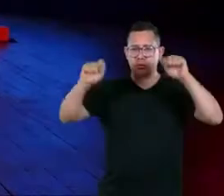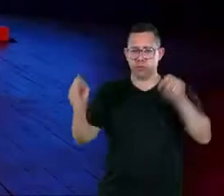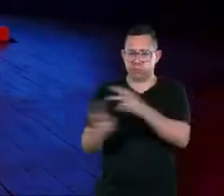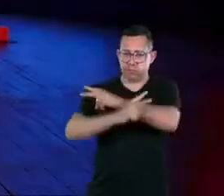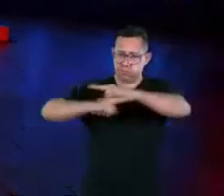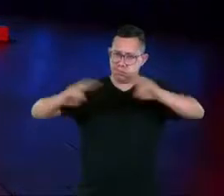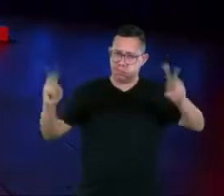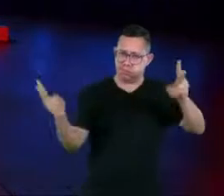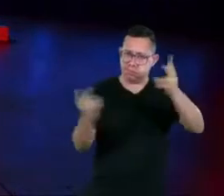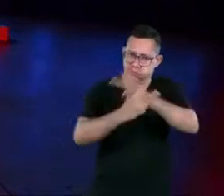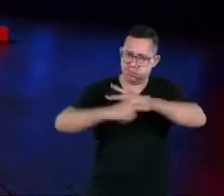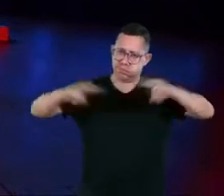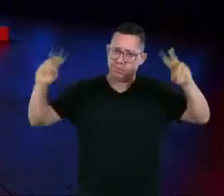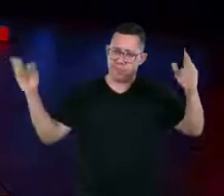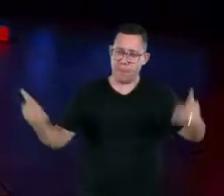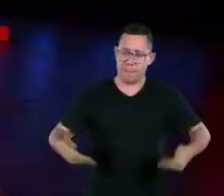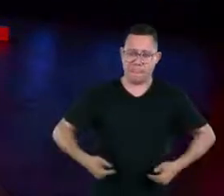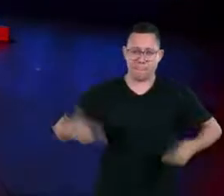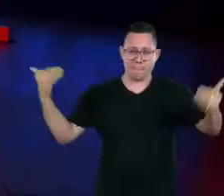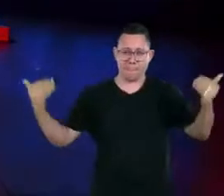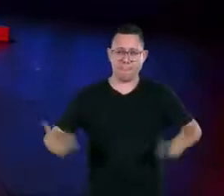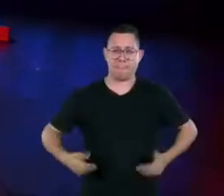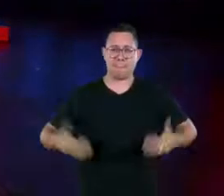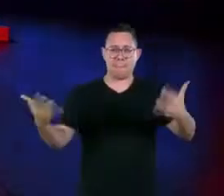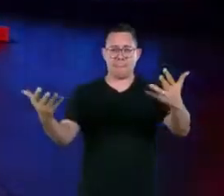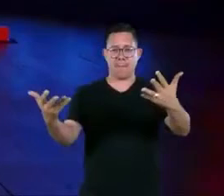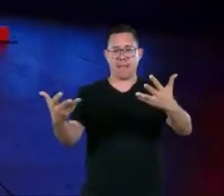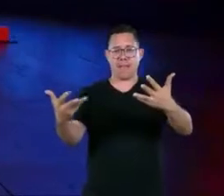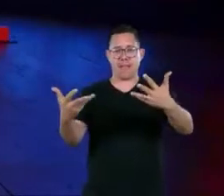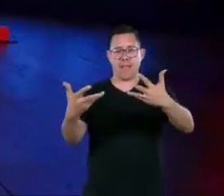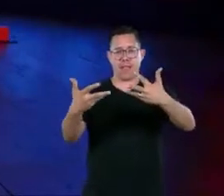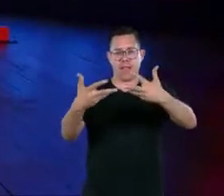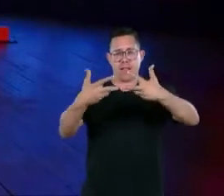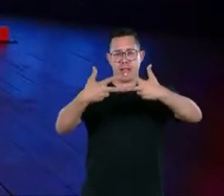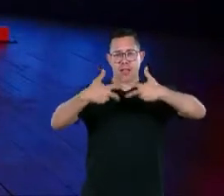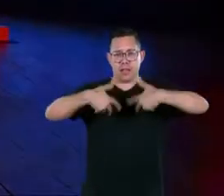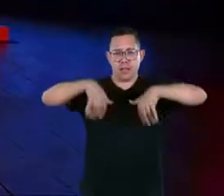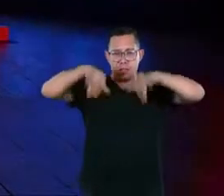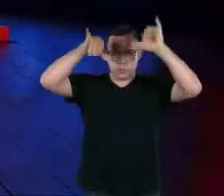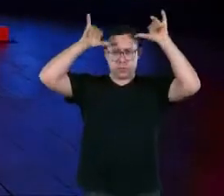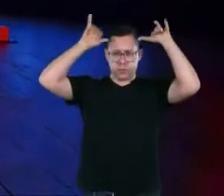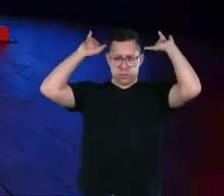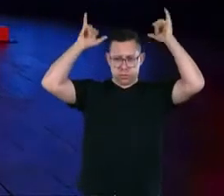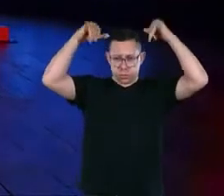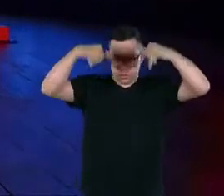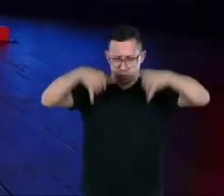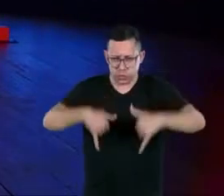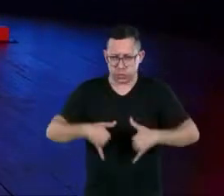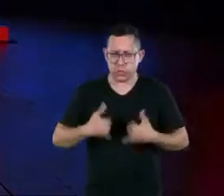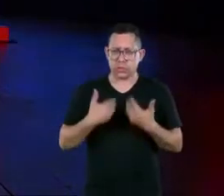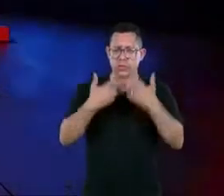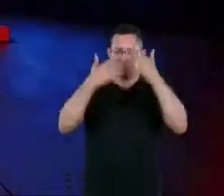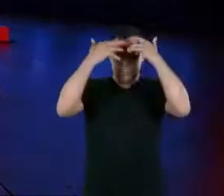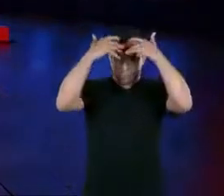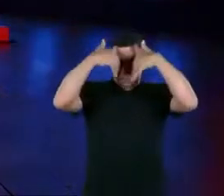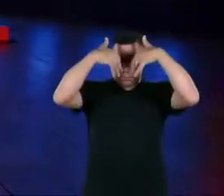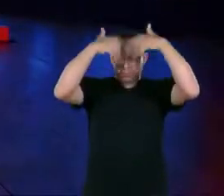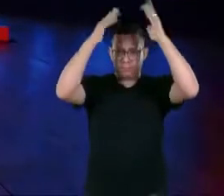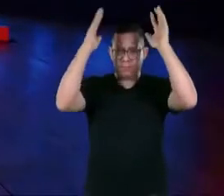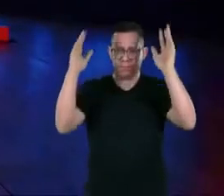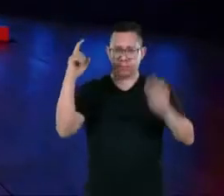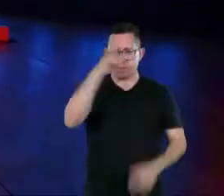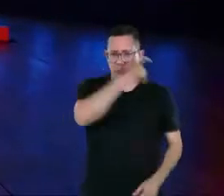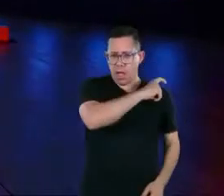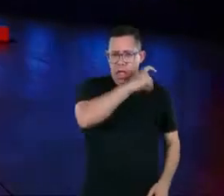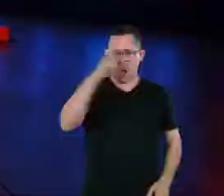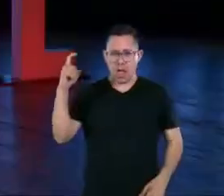fome, sombra, indisciplina, na minha maravilha. Um grande boi está na minha máscara, na minha mentira, na minha